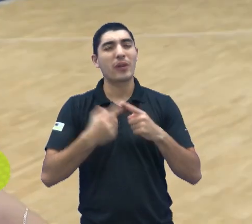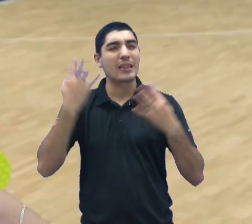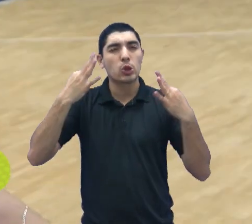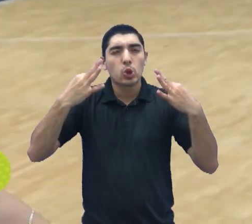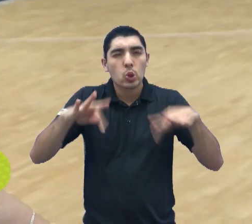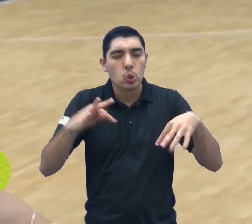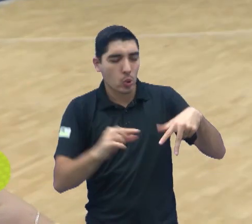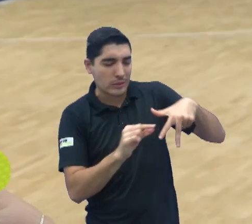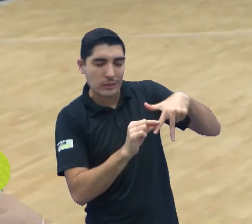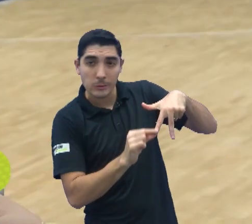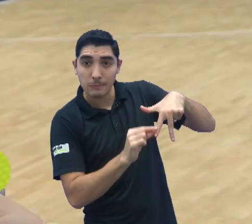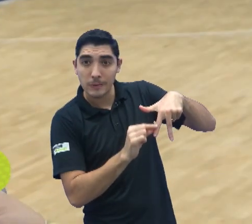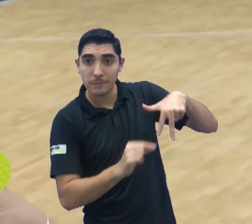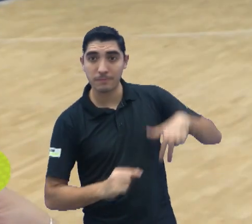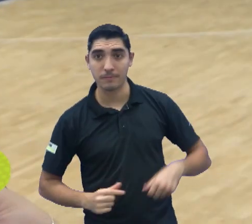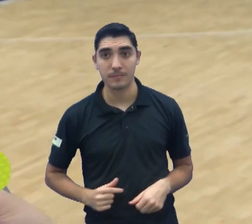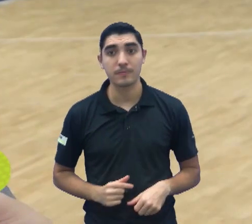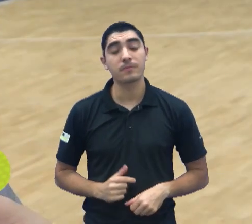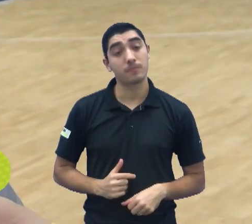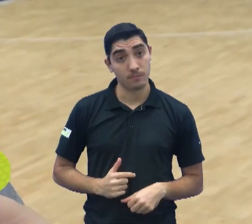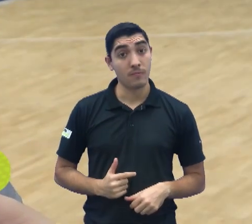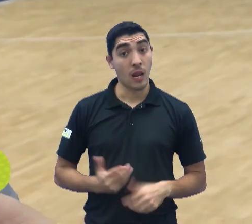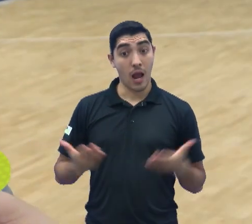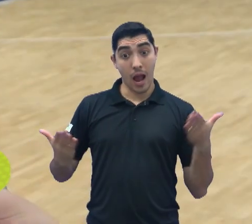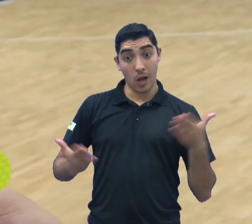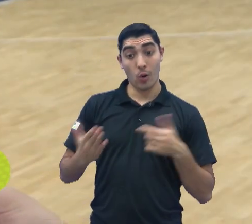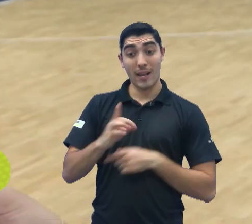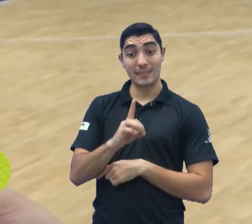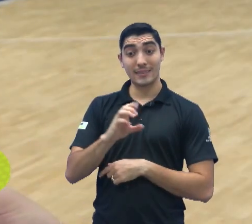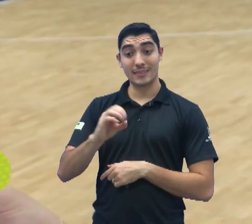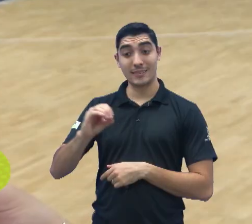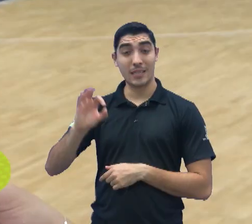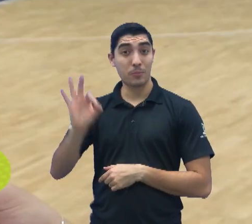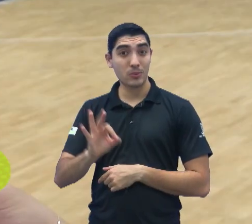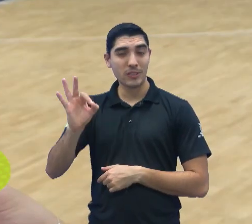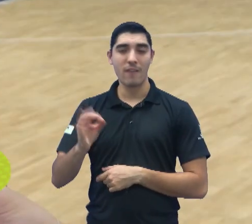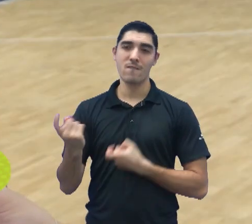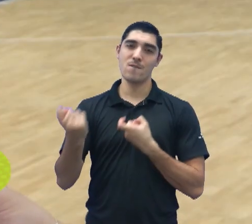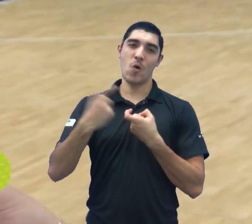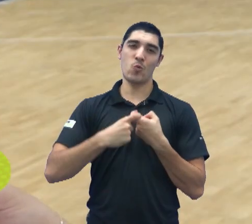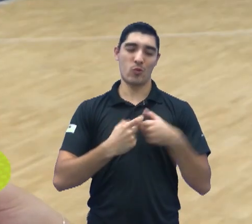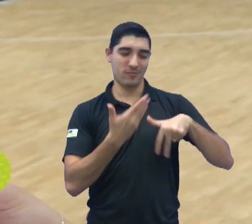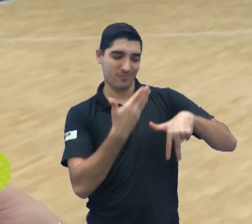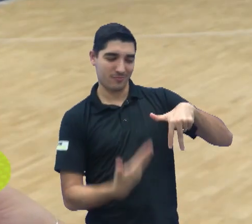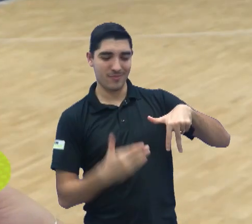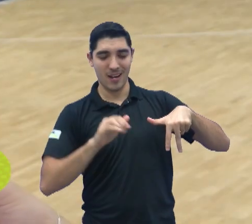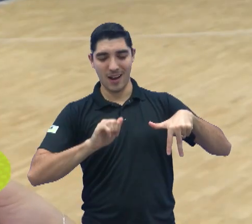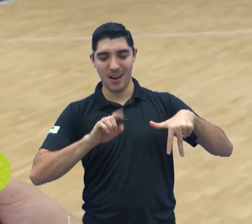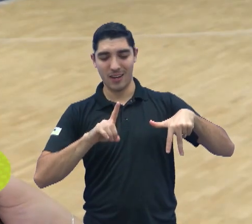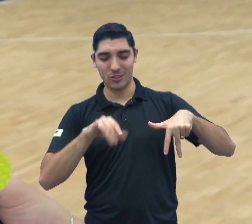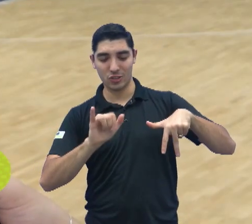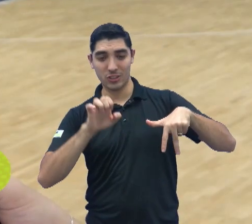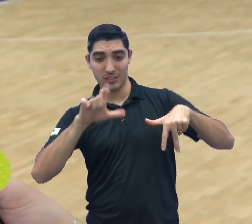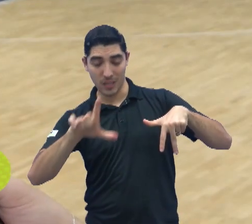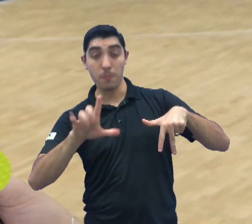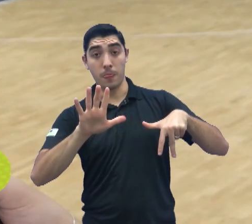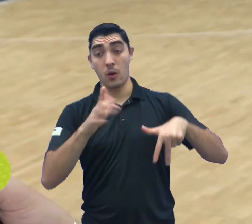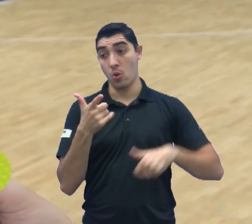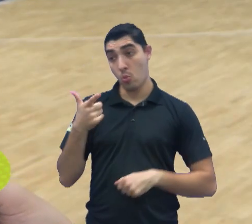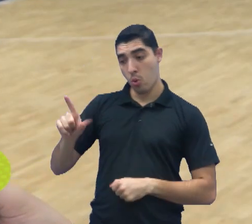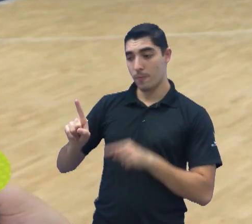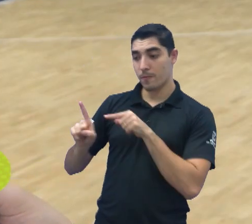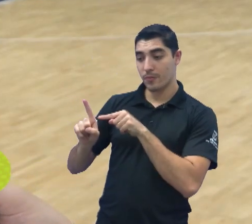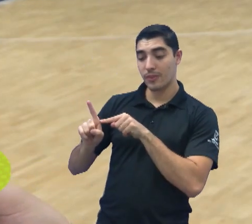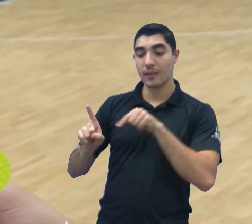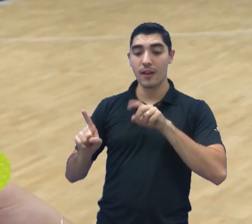O Adiel, graças a Deus, já 100%, né? Já tá voltando para a equipe, já tá treinando normalmente. O Dexter ainda está no departamento médico, ainda estamos esperando